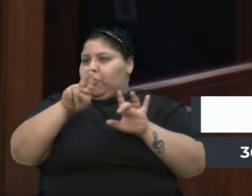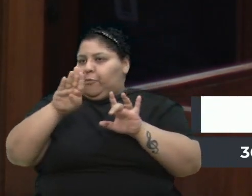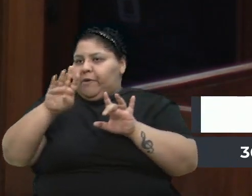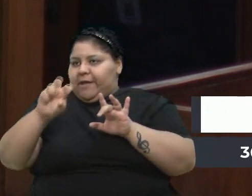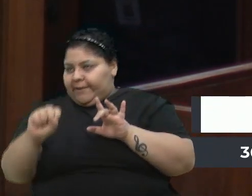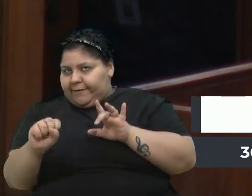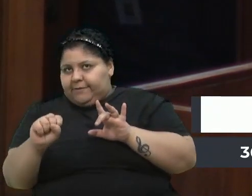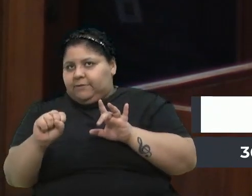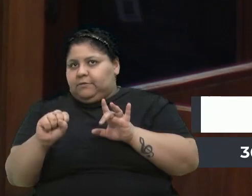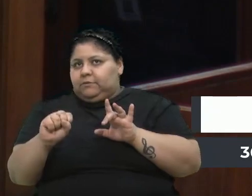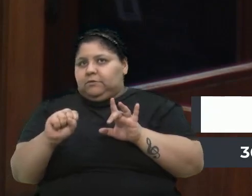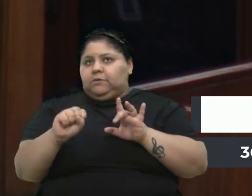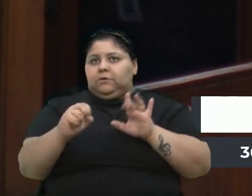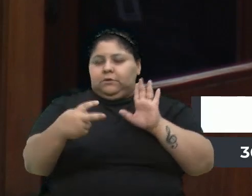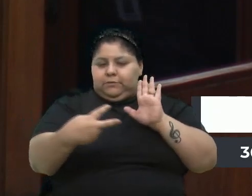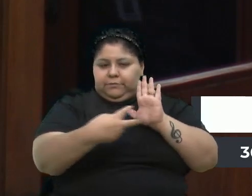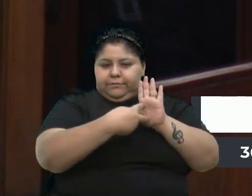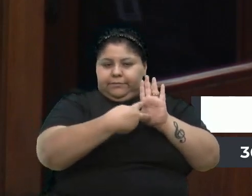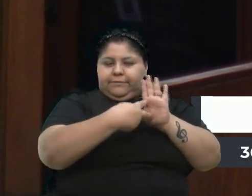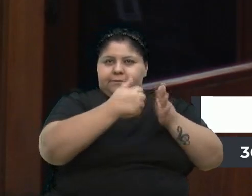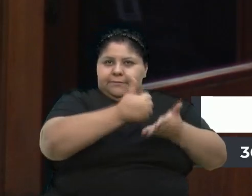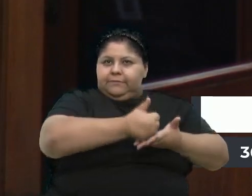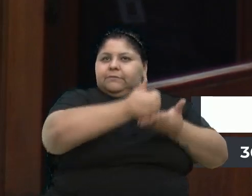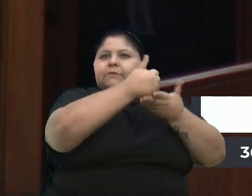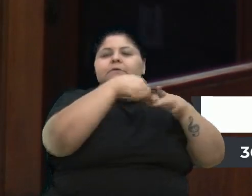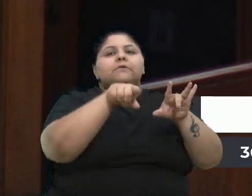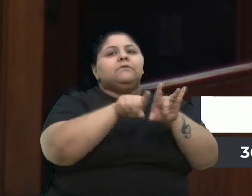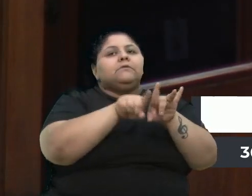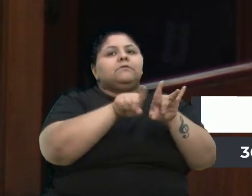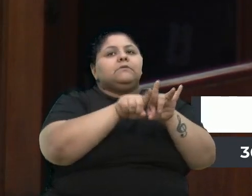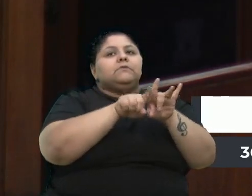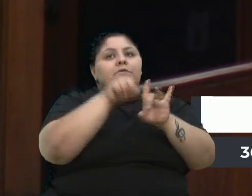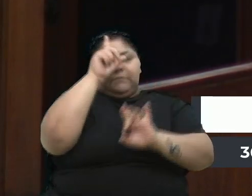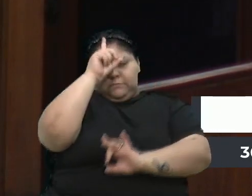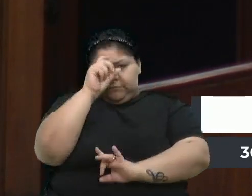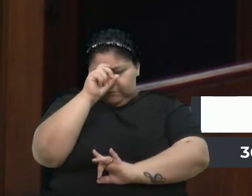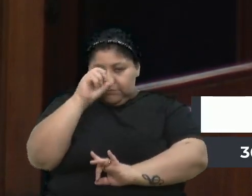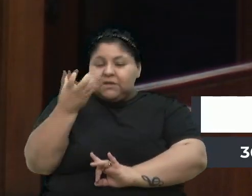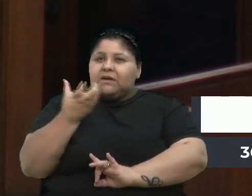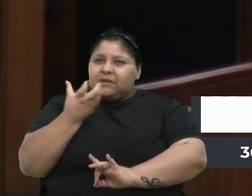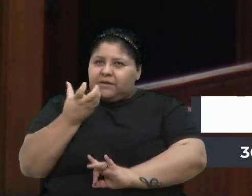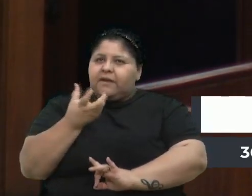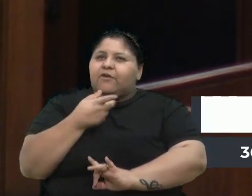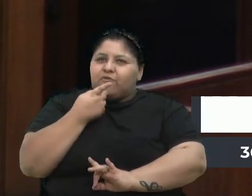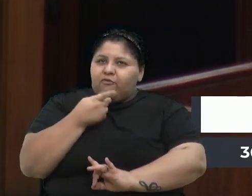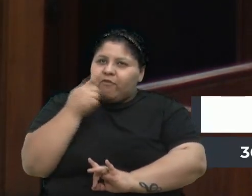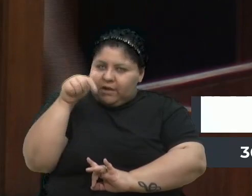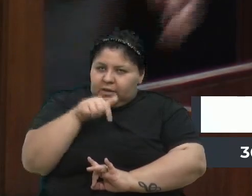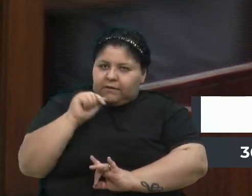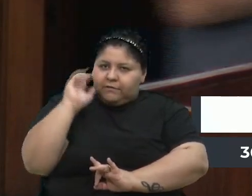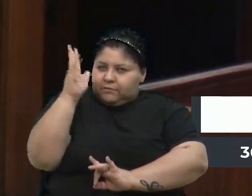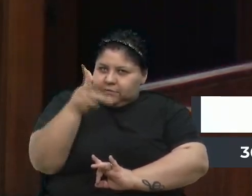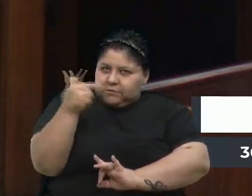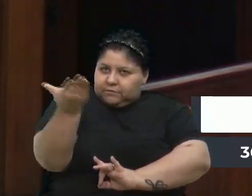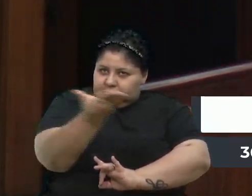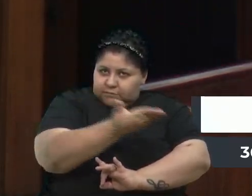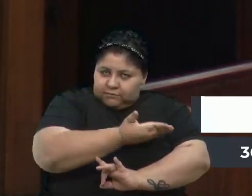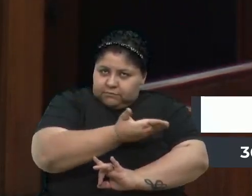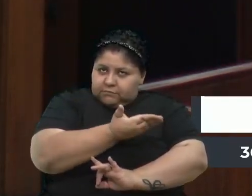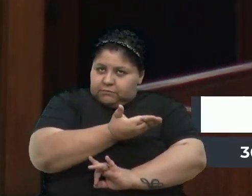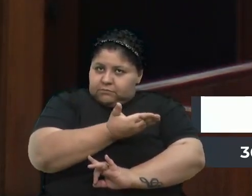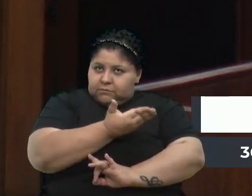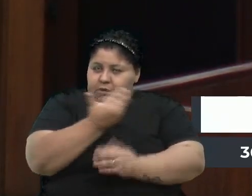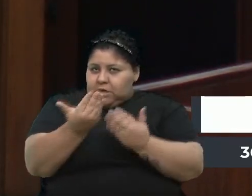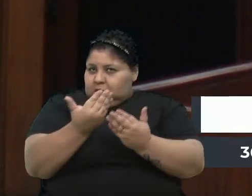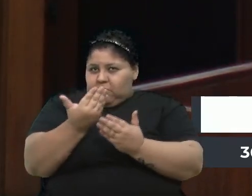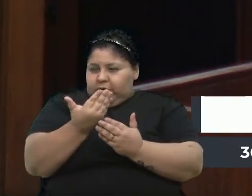UBSs, quanto na atenção primária e também quanto aos hospitais. E eu quero confessar aqui a todos, porque talvez alguns